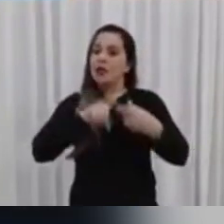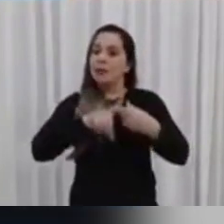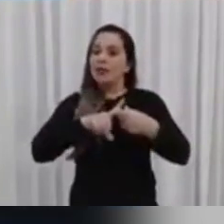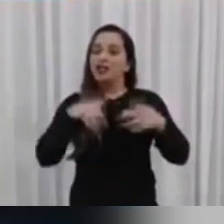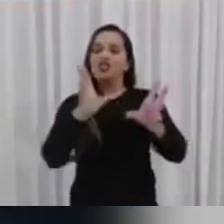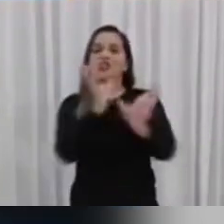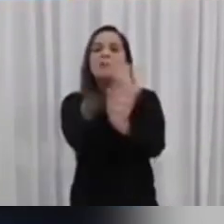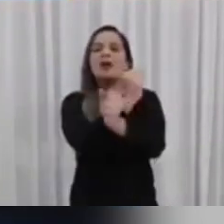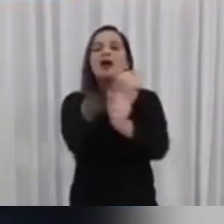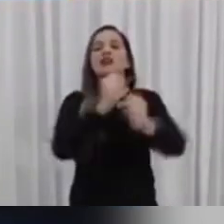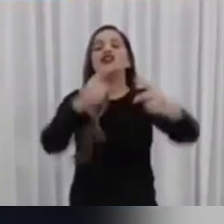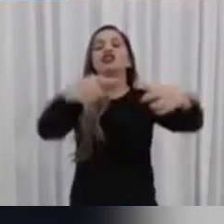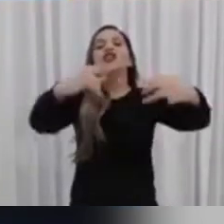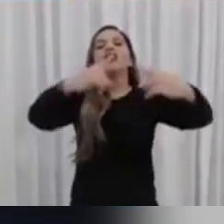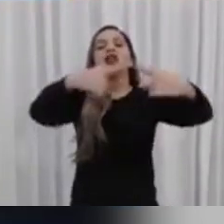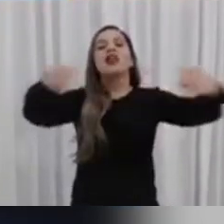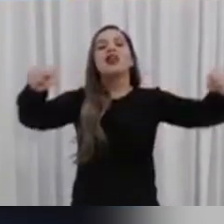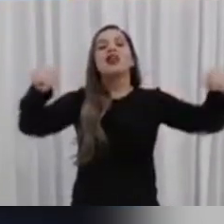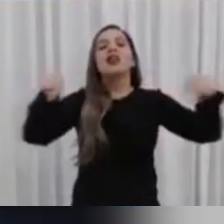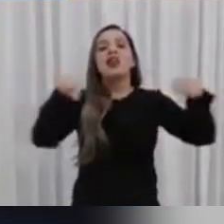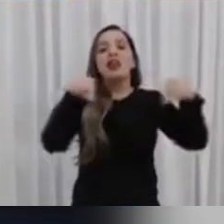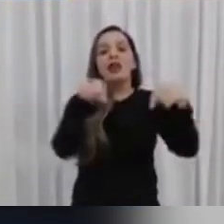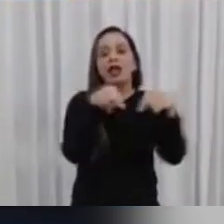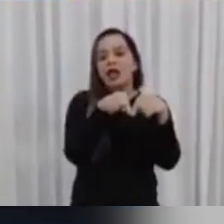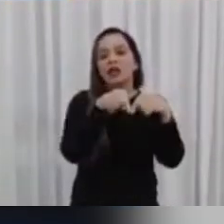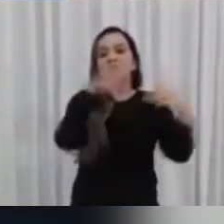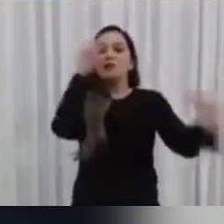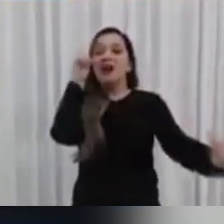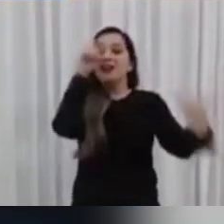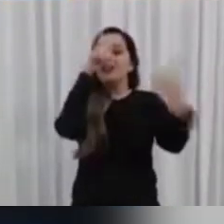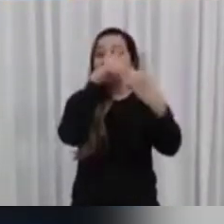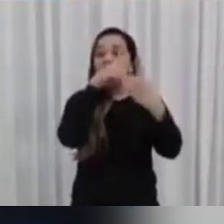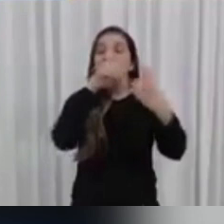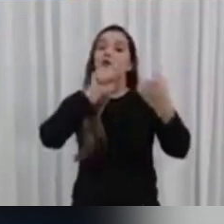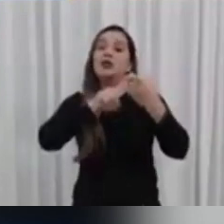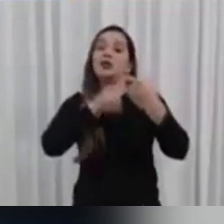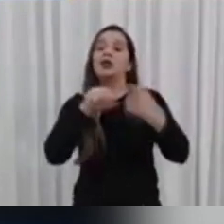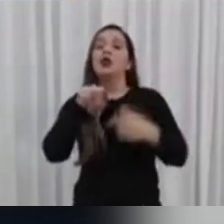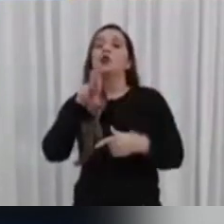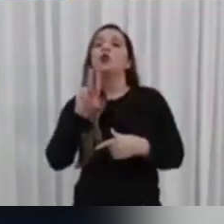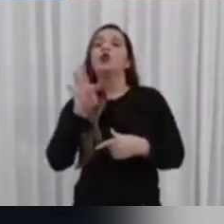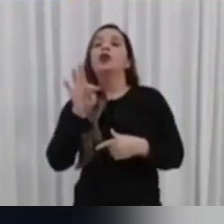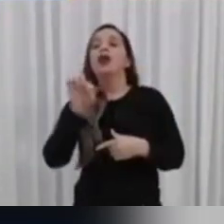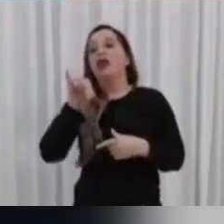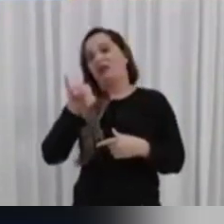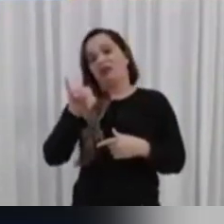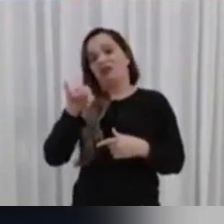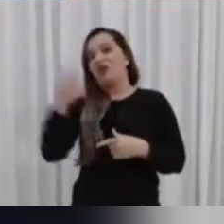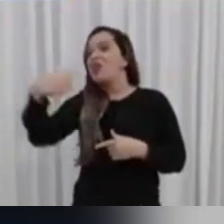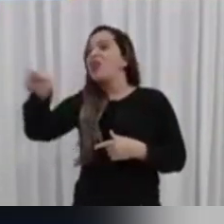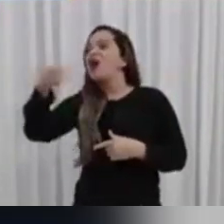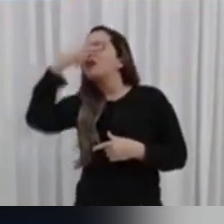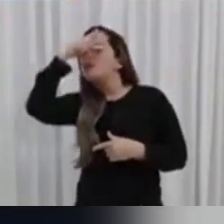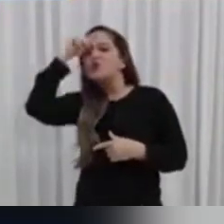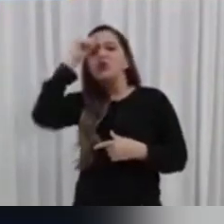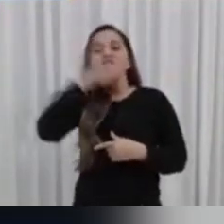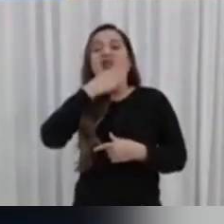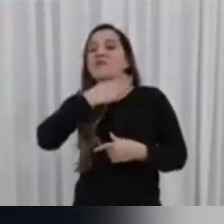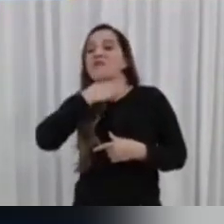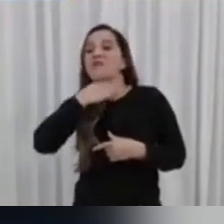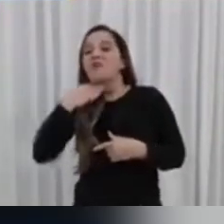hospital municipal, leitos clínicos e leitos de UTI. Tem pessoas lá que morrem